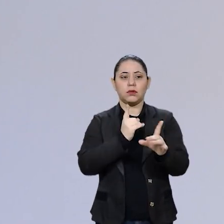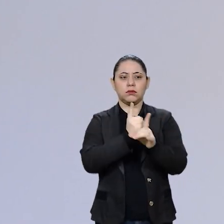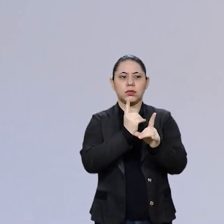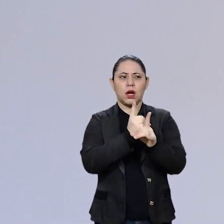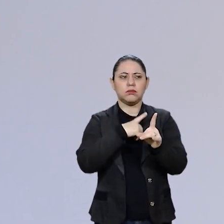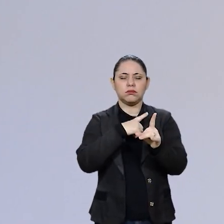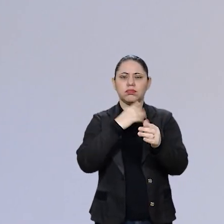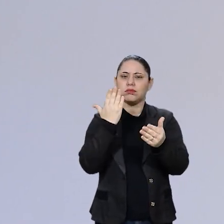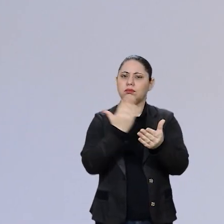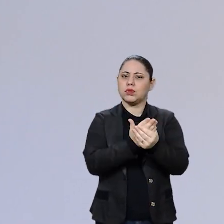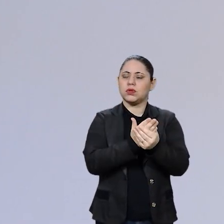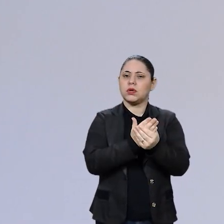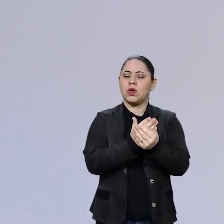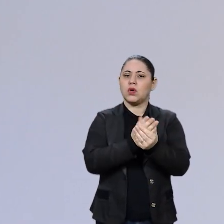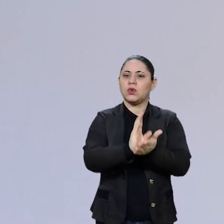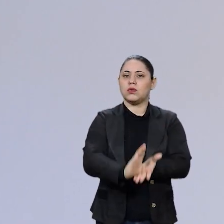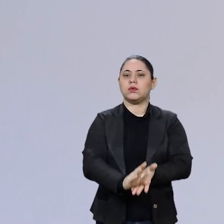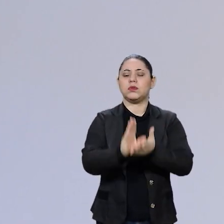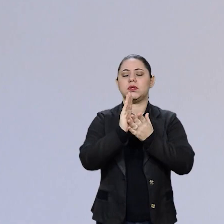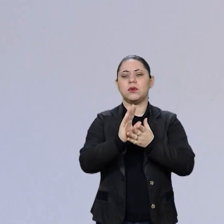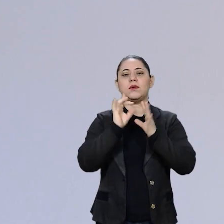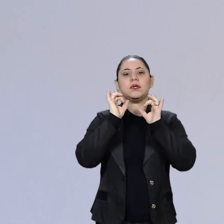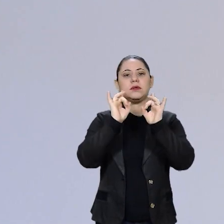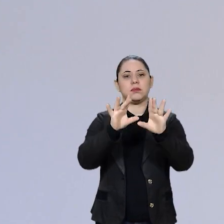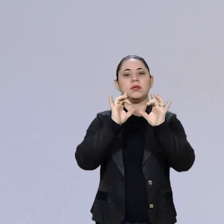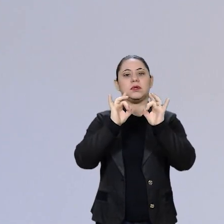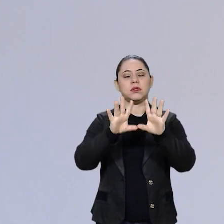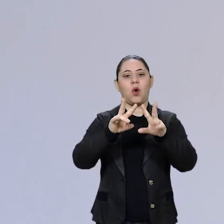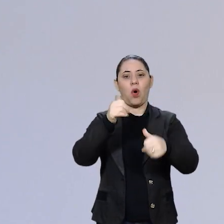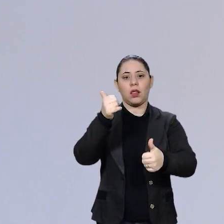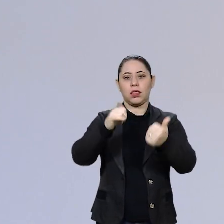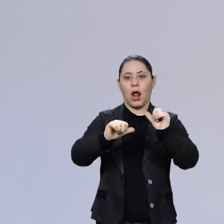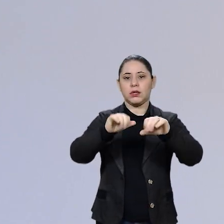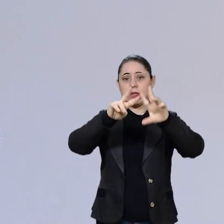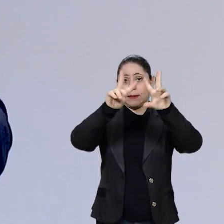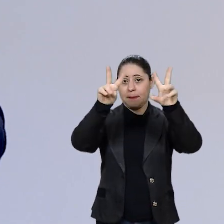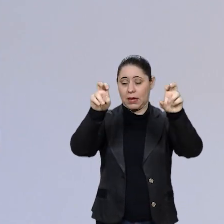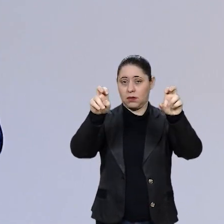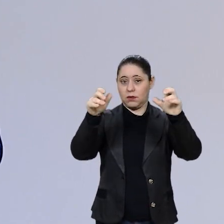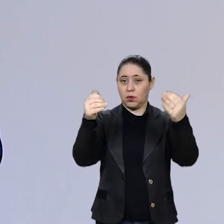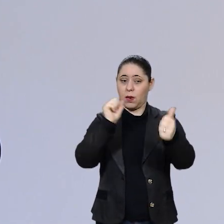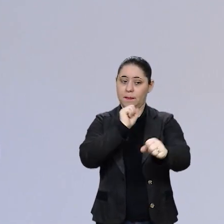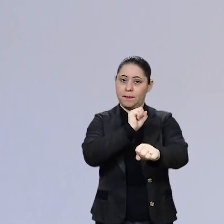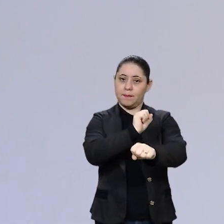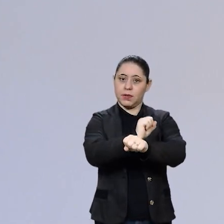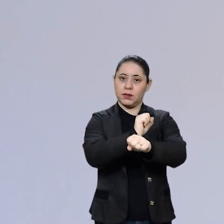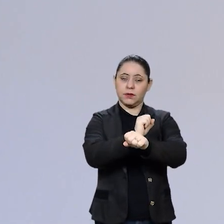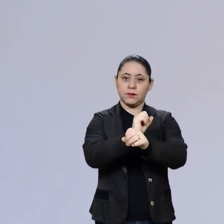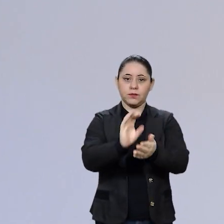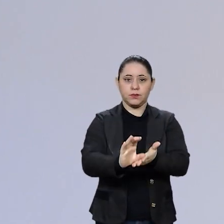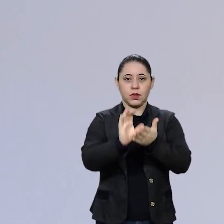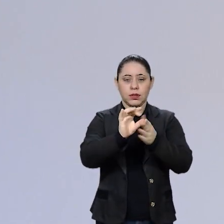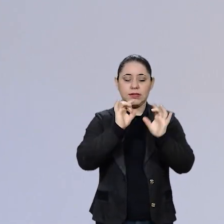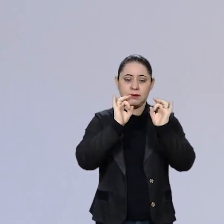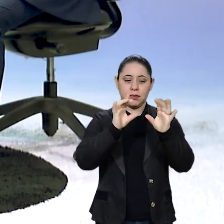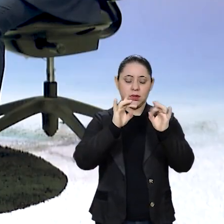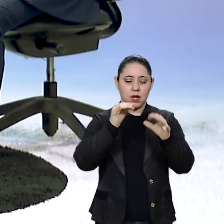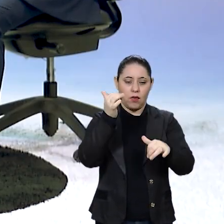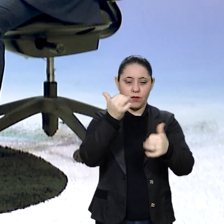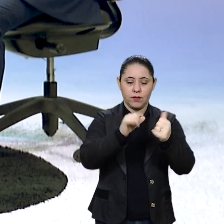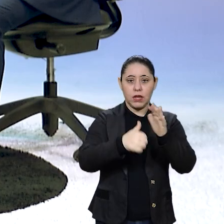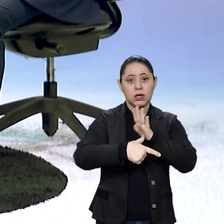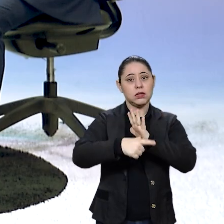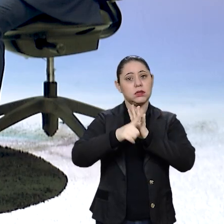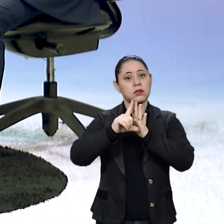Mérito. Então está parada ali, né, vamos dizer, nessa comissão especial, antes de ser submetida a plenário. E